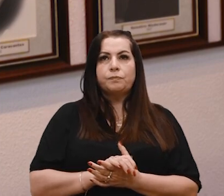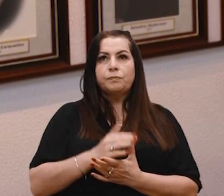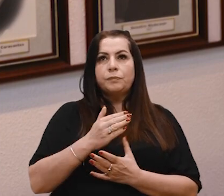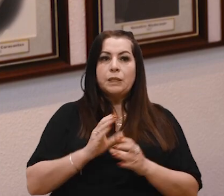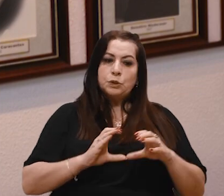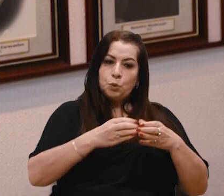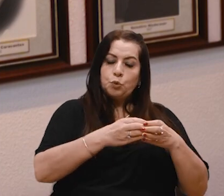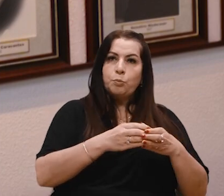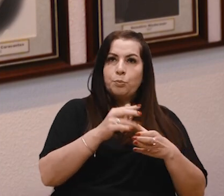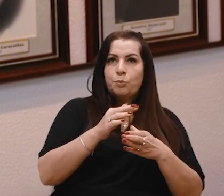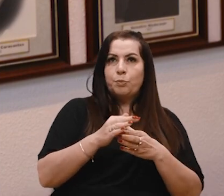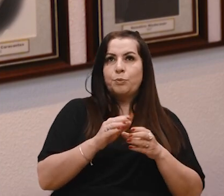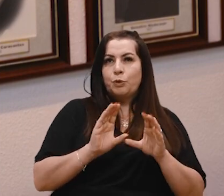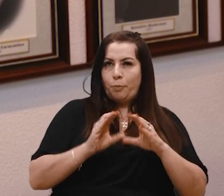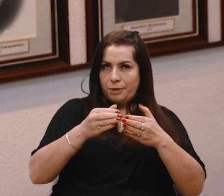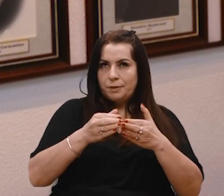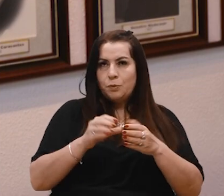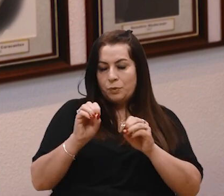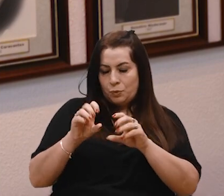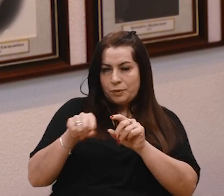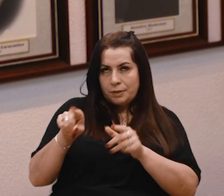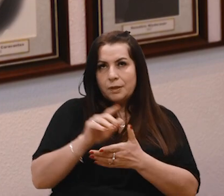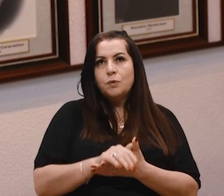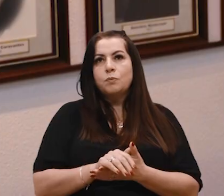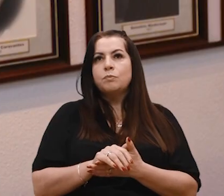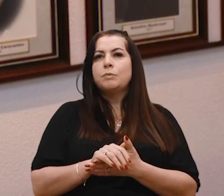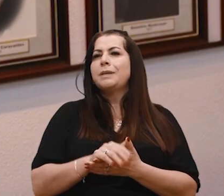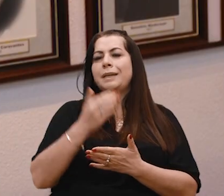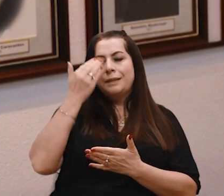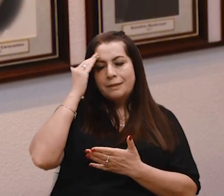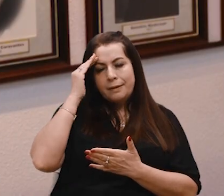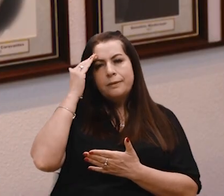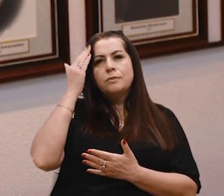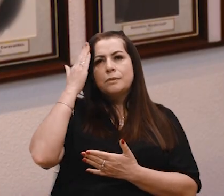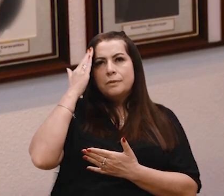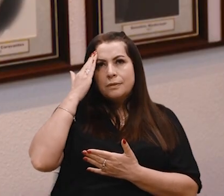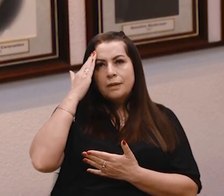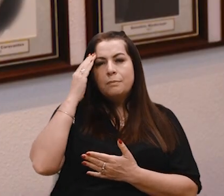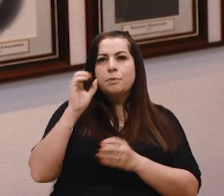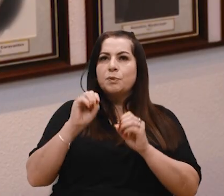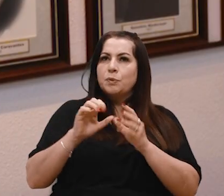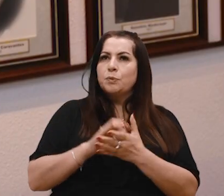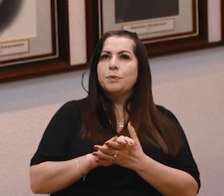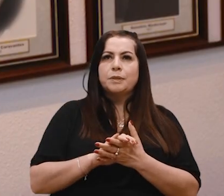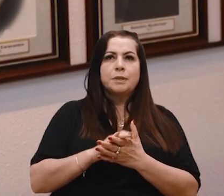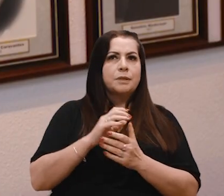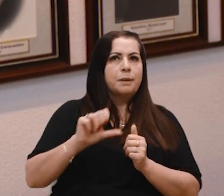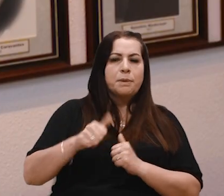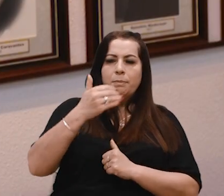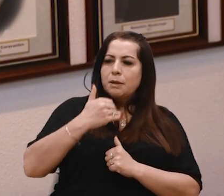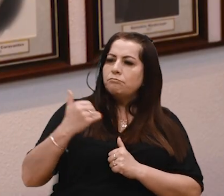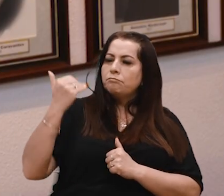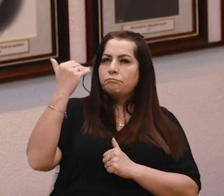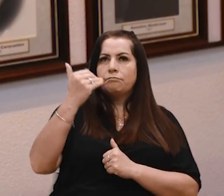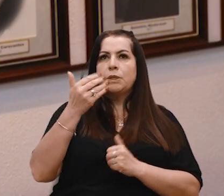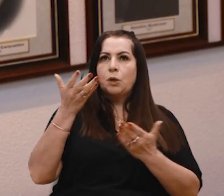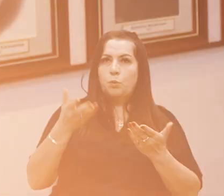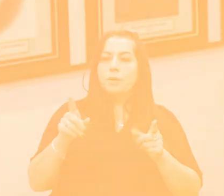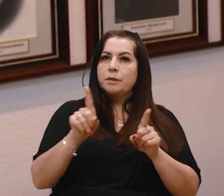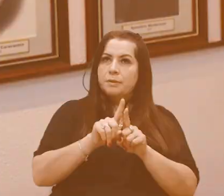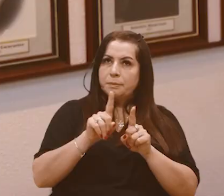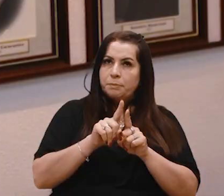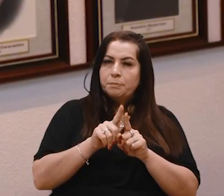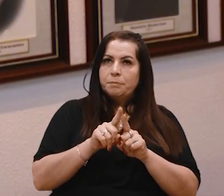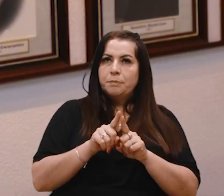presidente da frente parlamentar, né, das comissões da educação. A gente entende e sabe que a educação está em primeiro